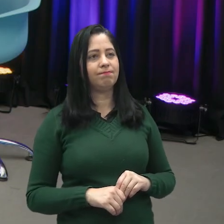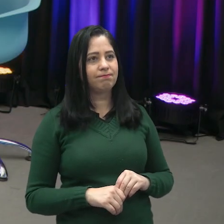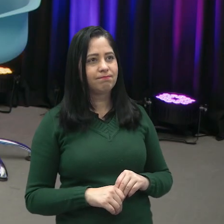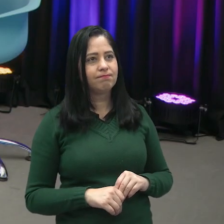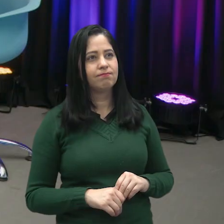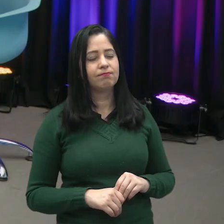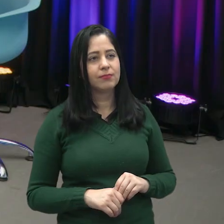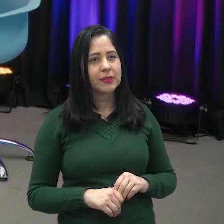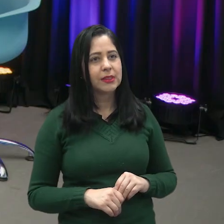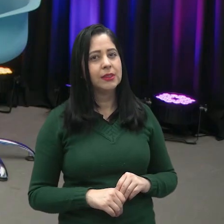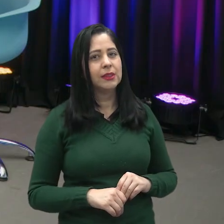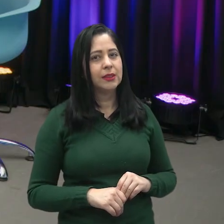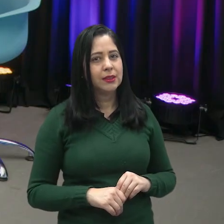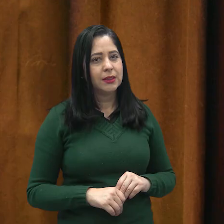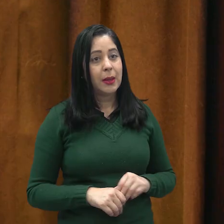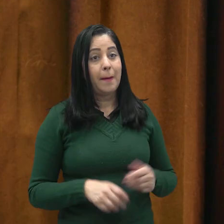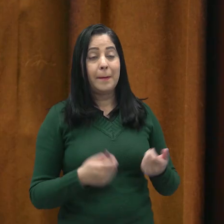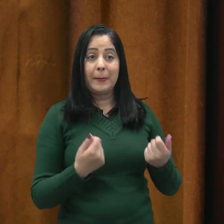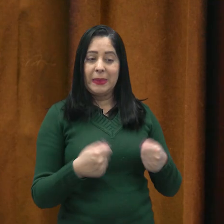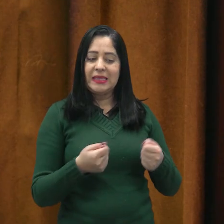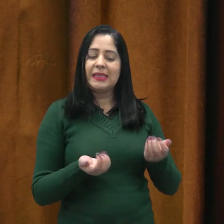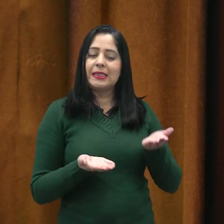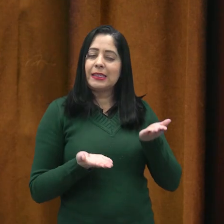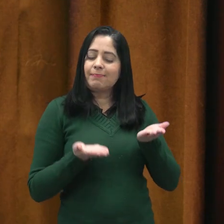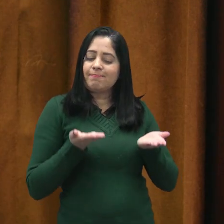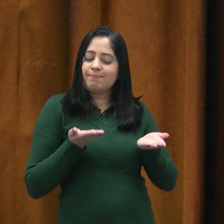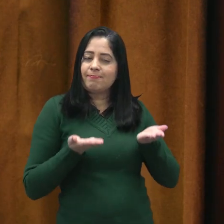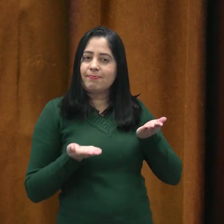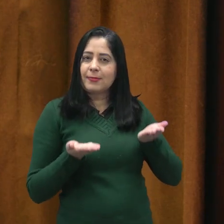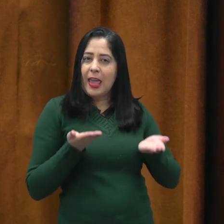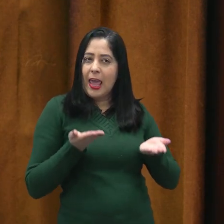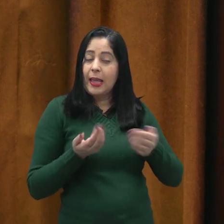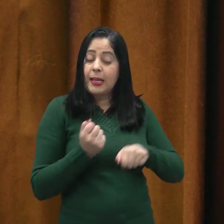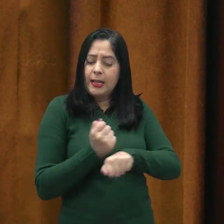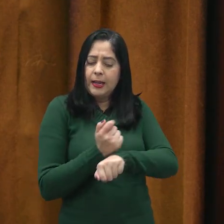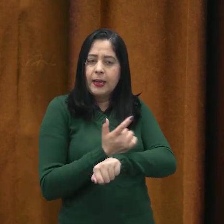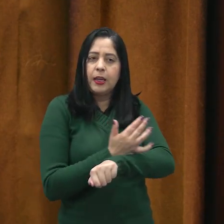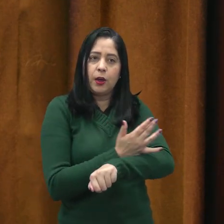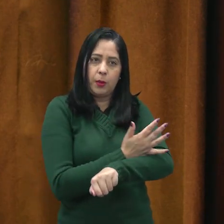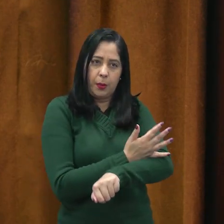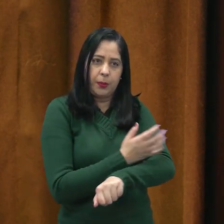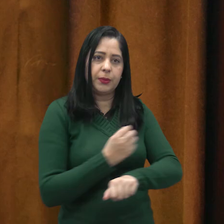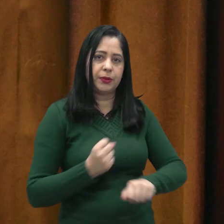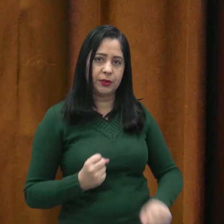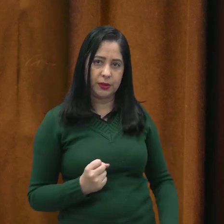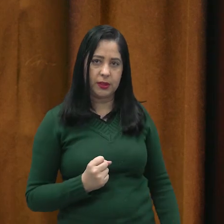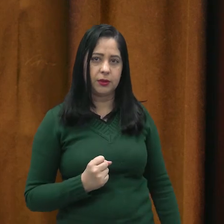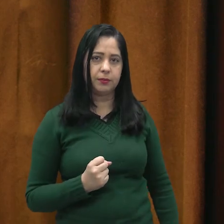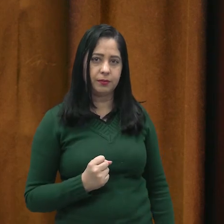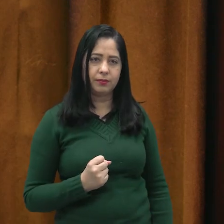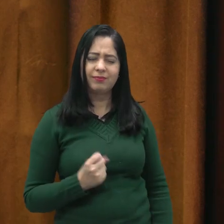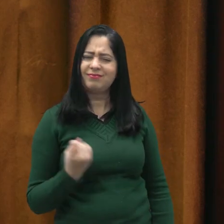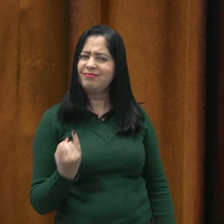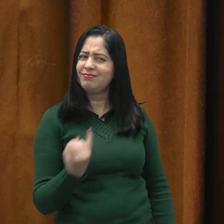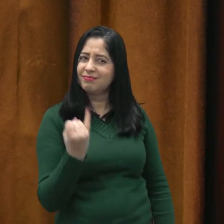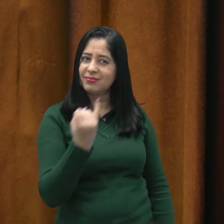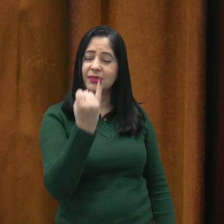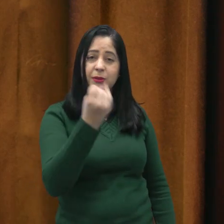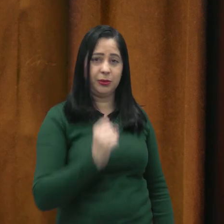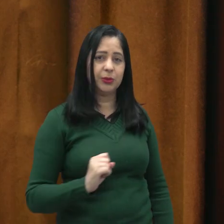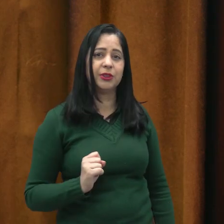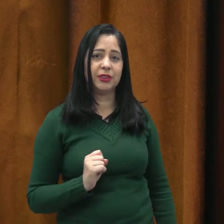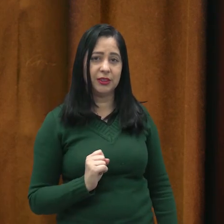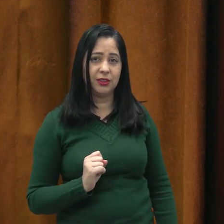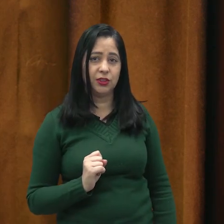Eu acho que nesse momento é o equilíbrio dele. Né, o equilíbrio emocional é o mais